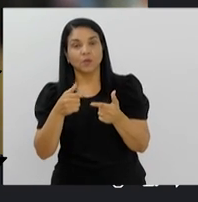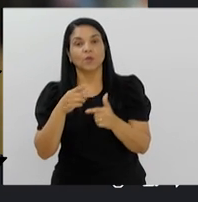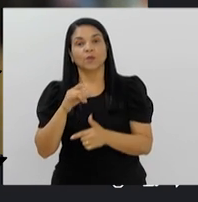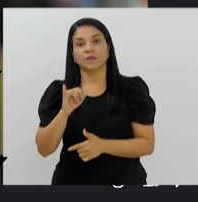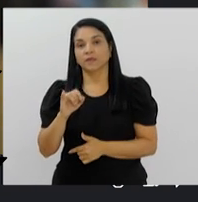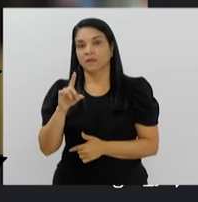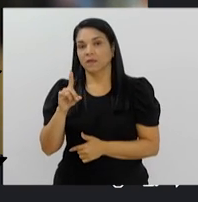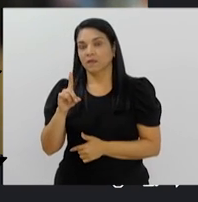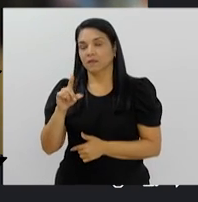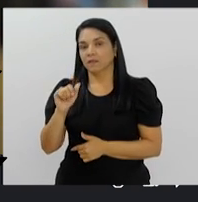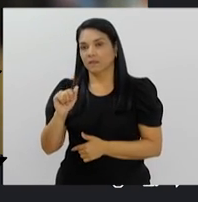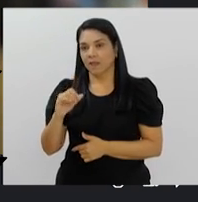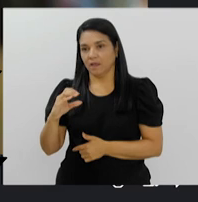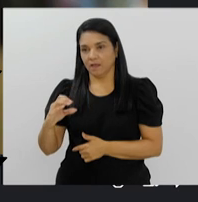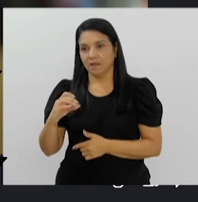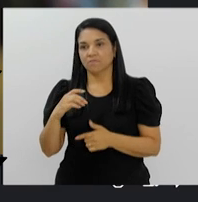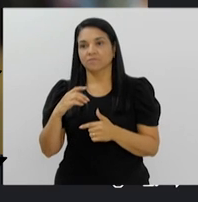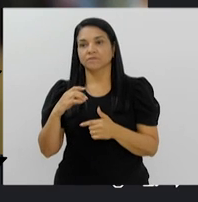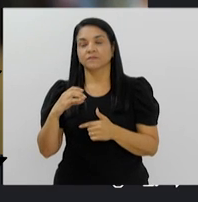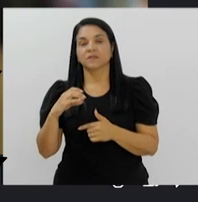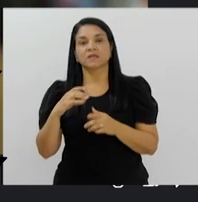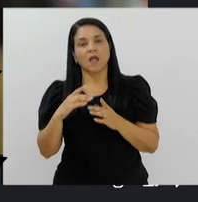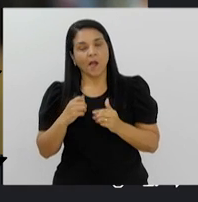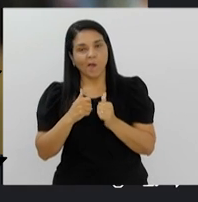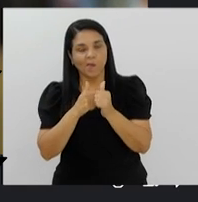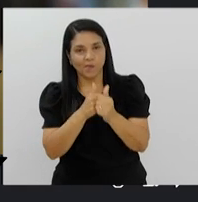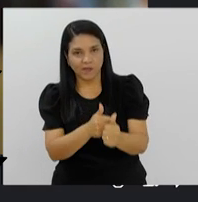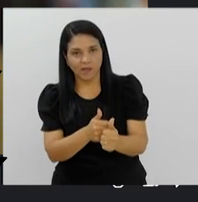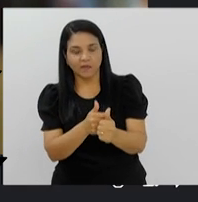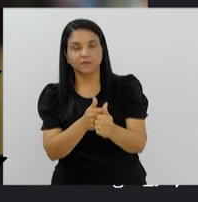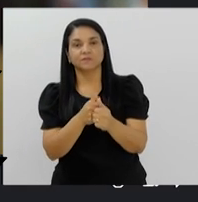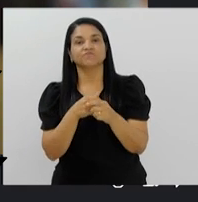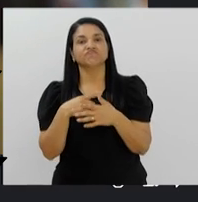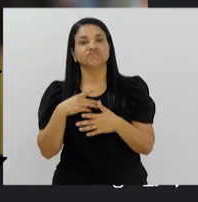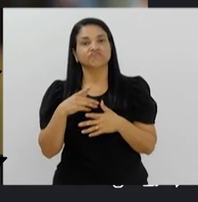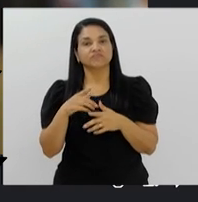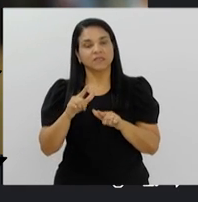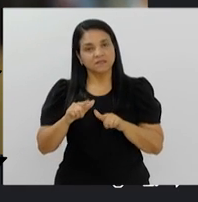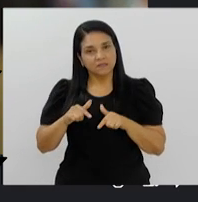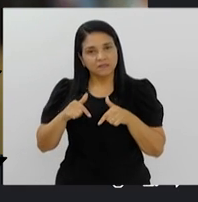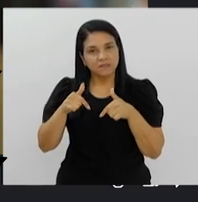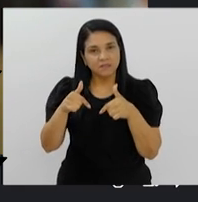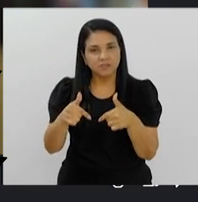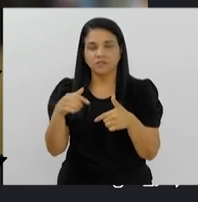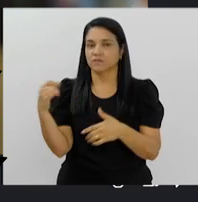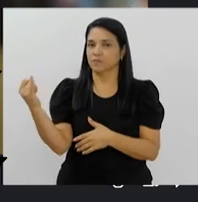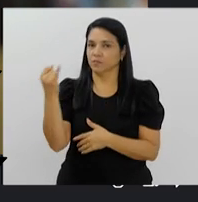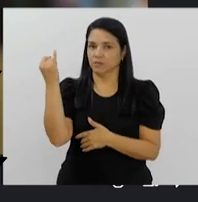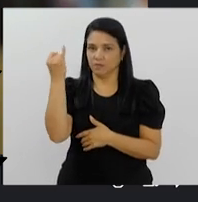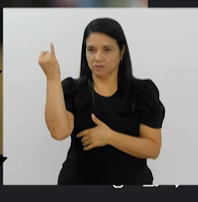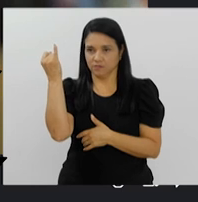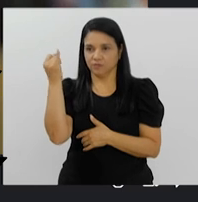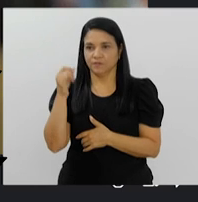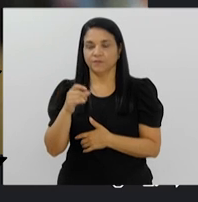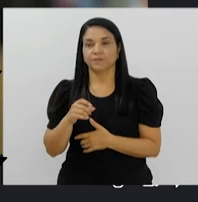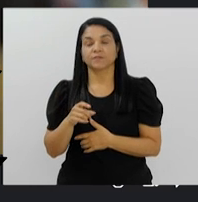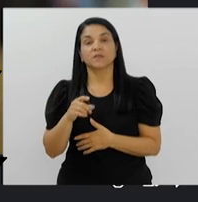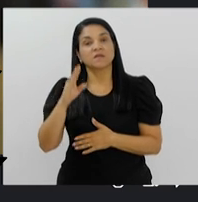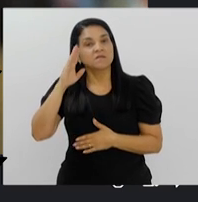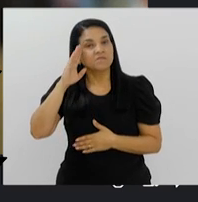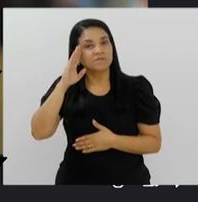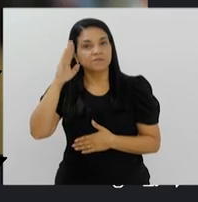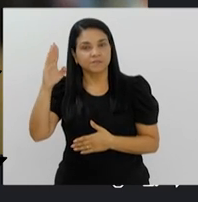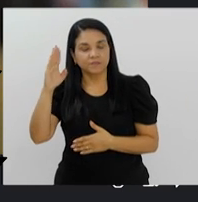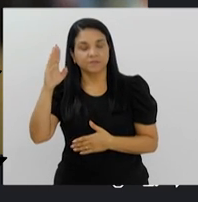e tem buscado também eh influenciar os resultados dessa iniciativa tão importante né E principalmente eu